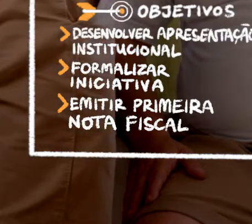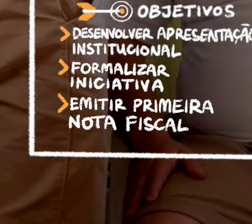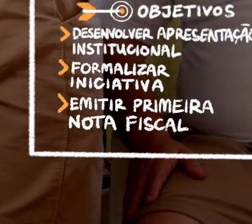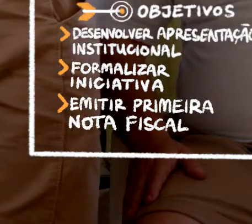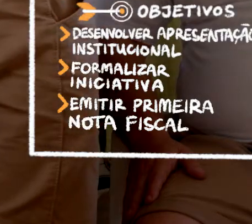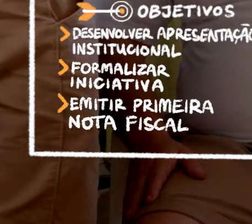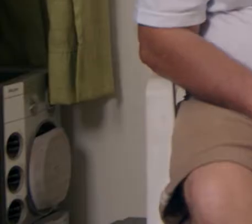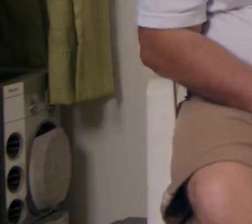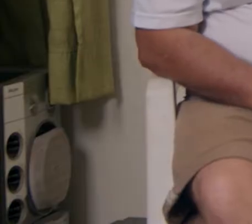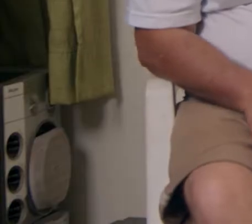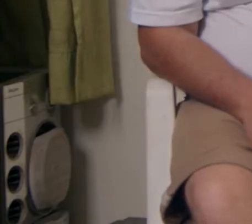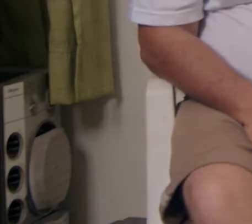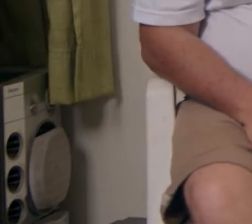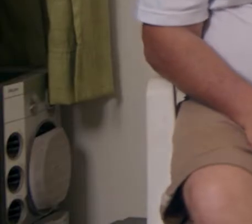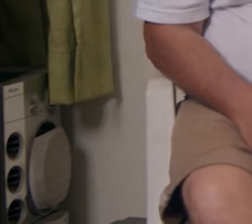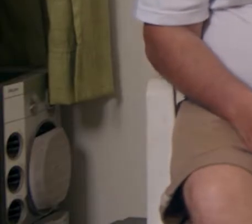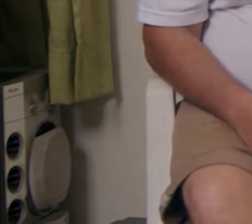de teatro que